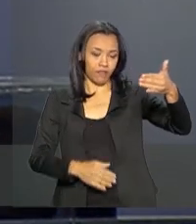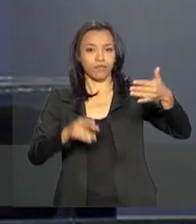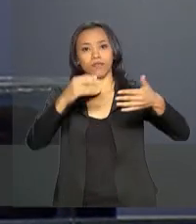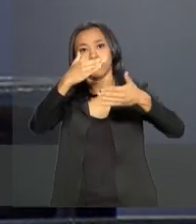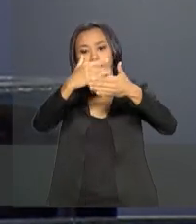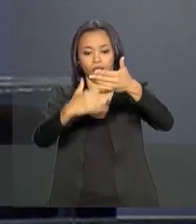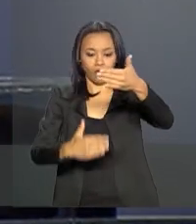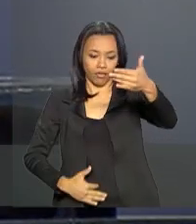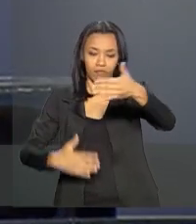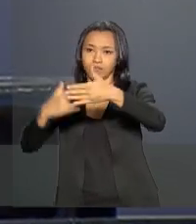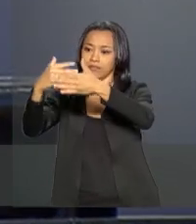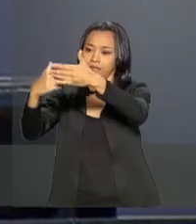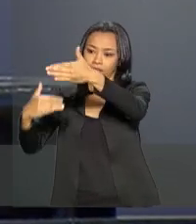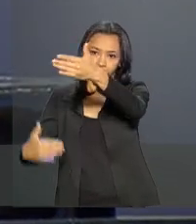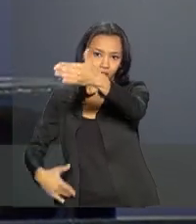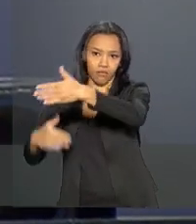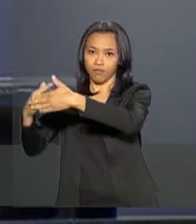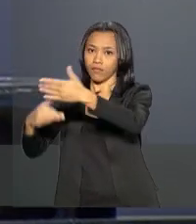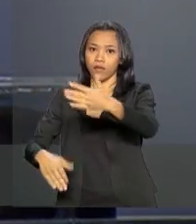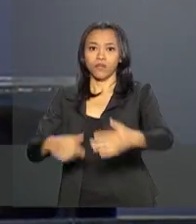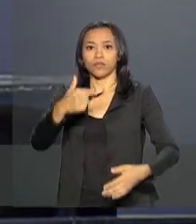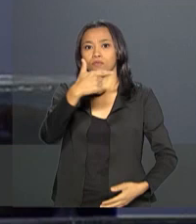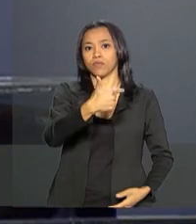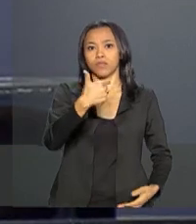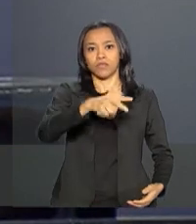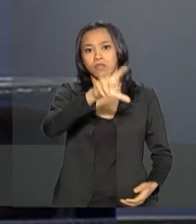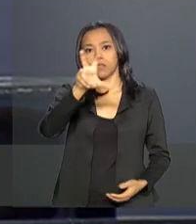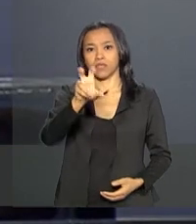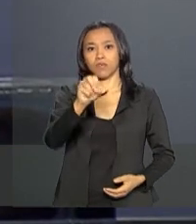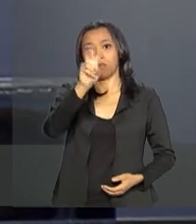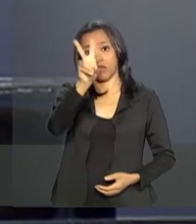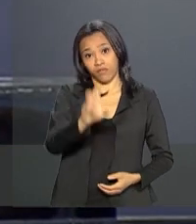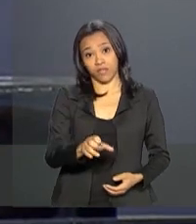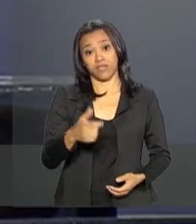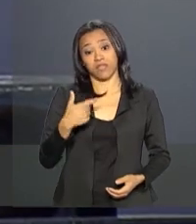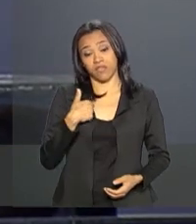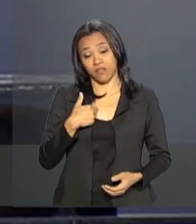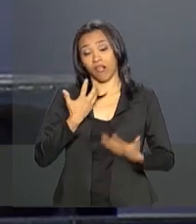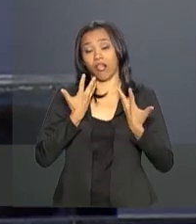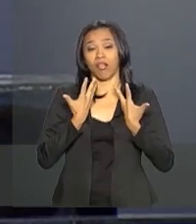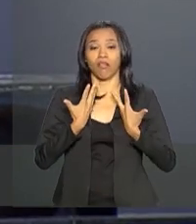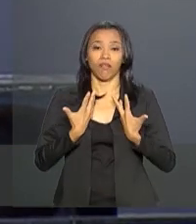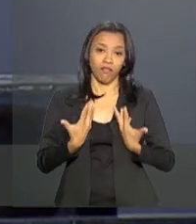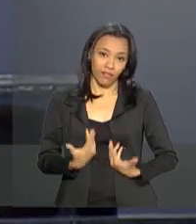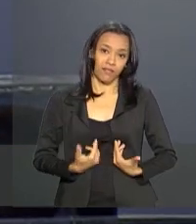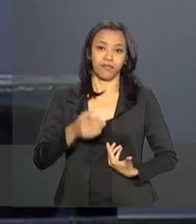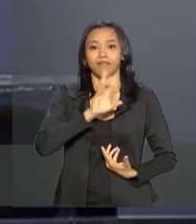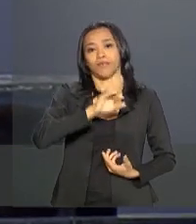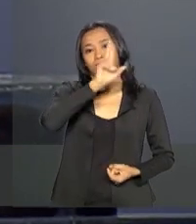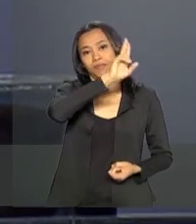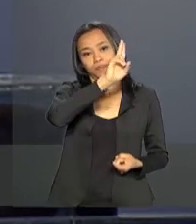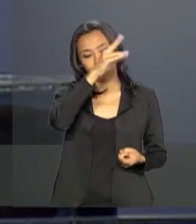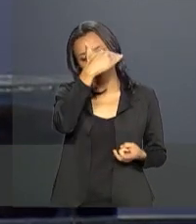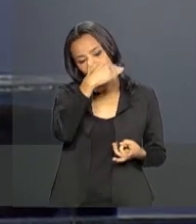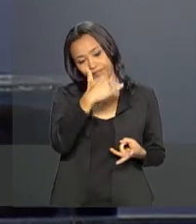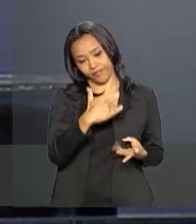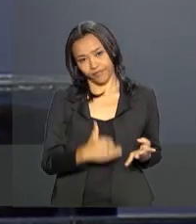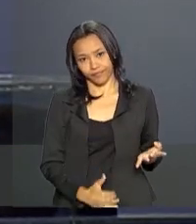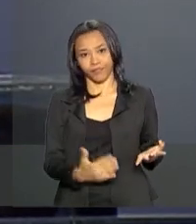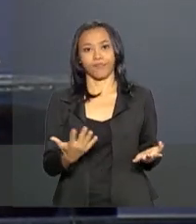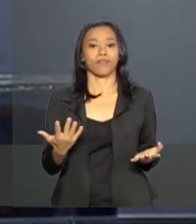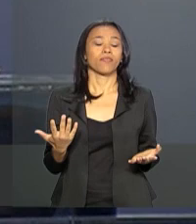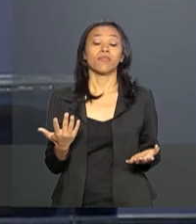autoridades 250 vezes. Eu, então, tomo cuidado para não cansá-los. Mas, não mencionando o nome